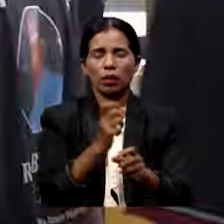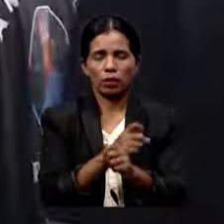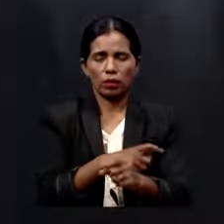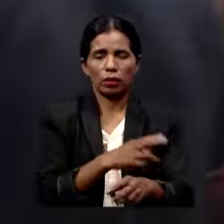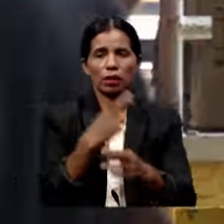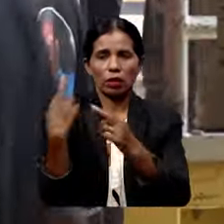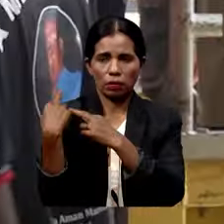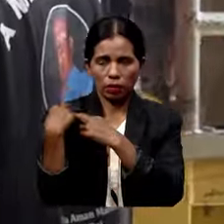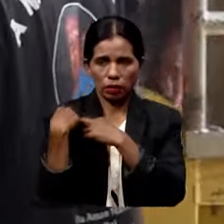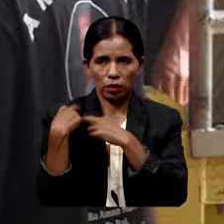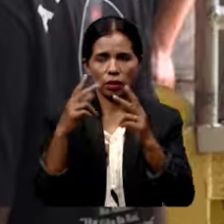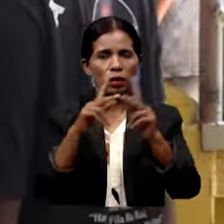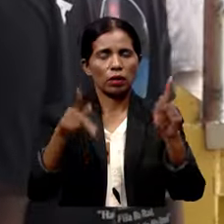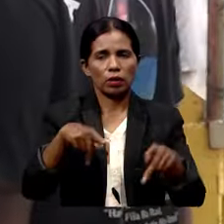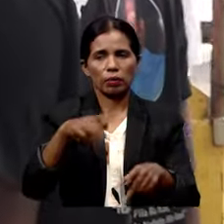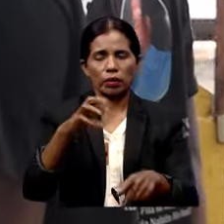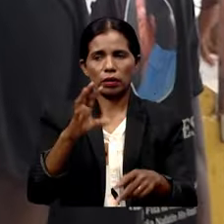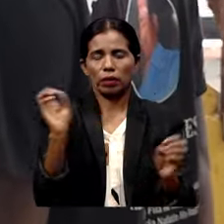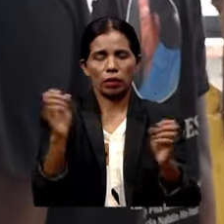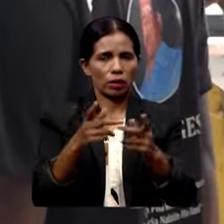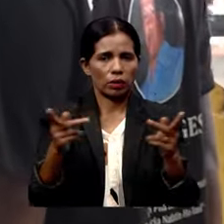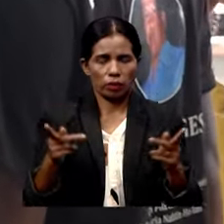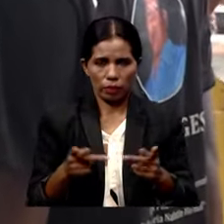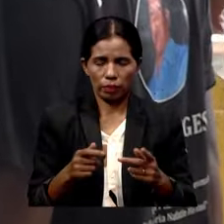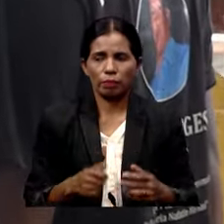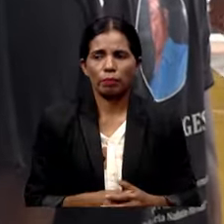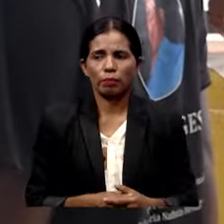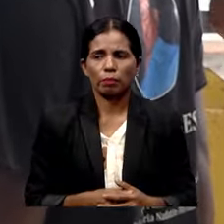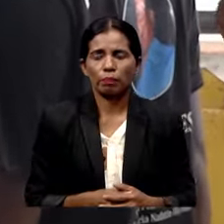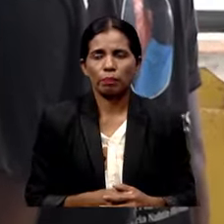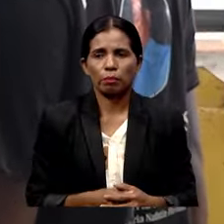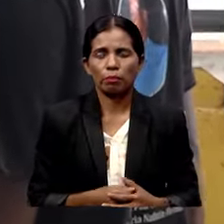responsabel loja Perissos, mai belaya fatin. Rafael Duzres, Adriano Verdial, jemen.